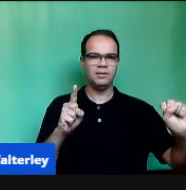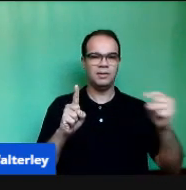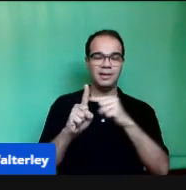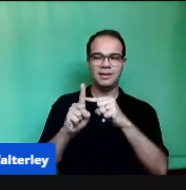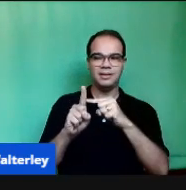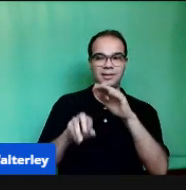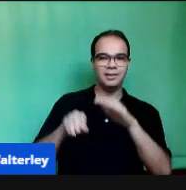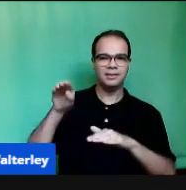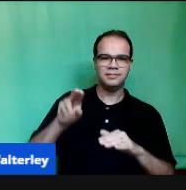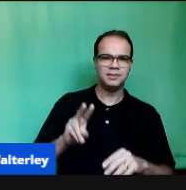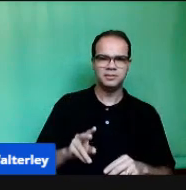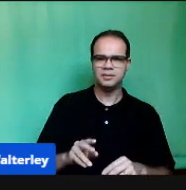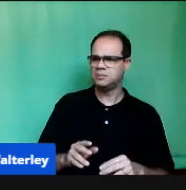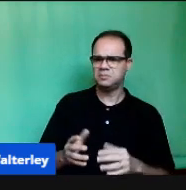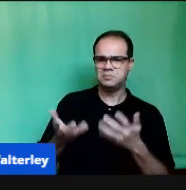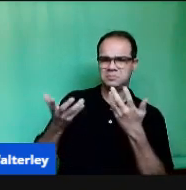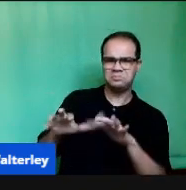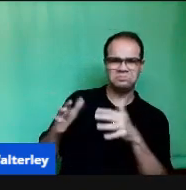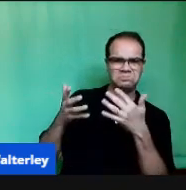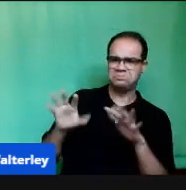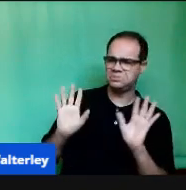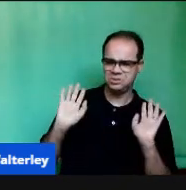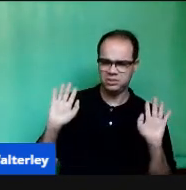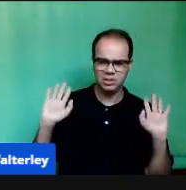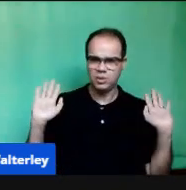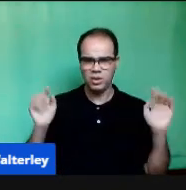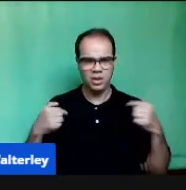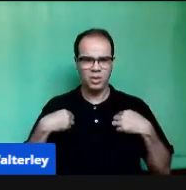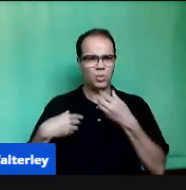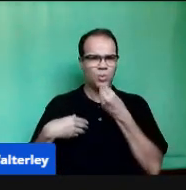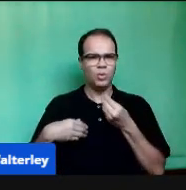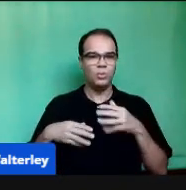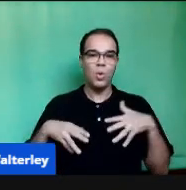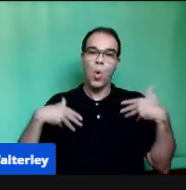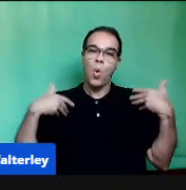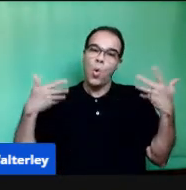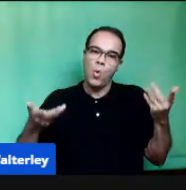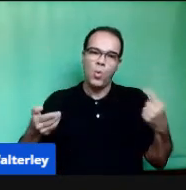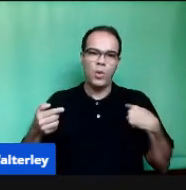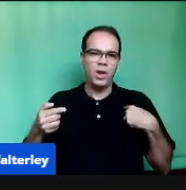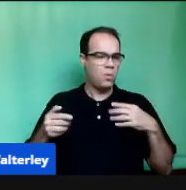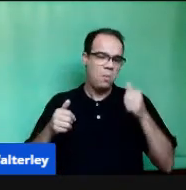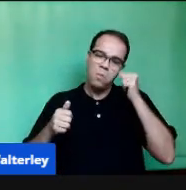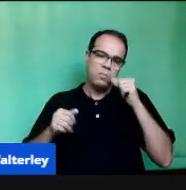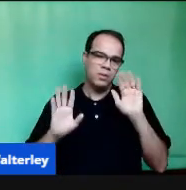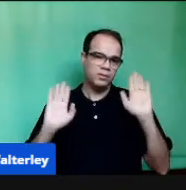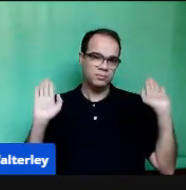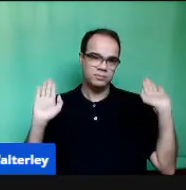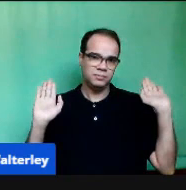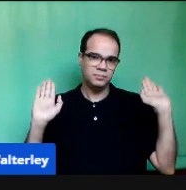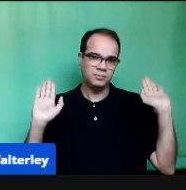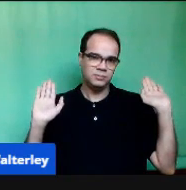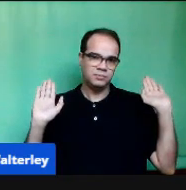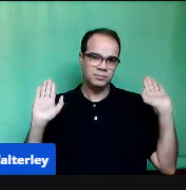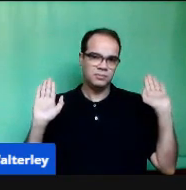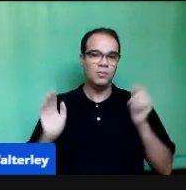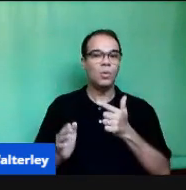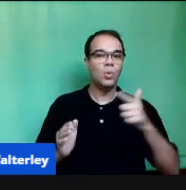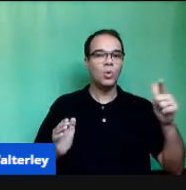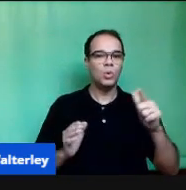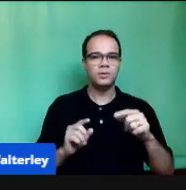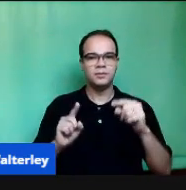gente chama de pessoas não binárias. As pessoas transexuais são aquelas que possuem uma identidade de